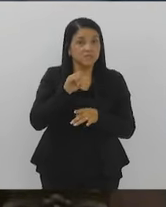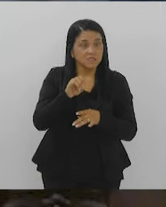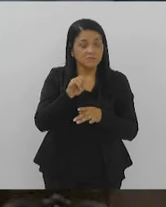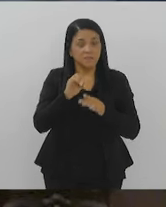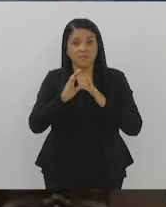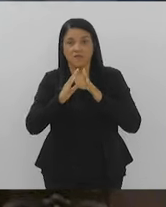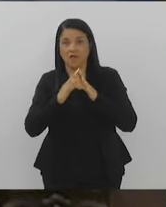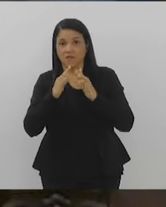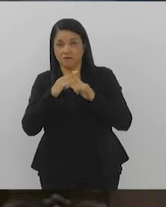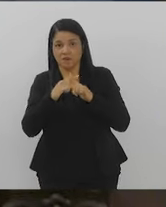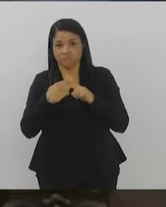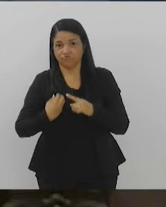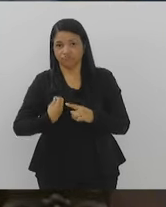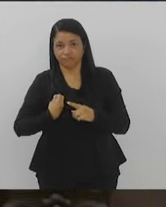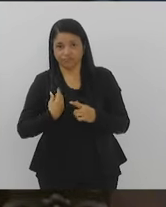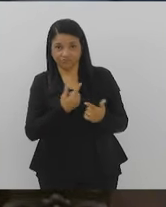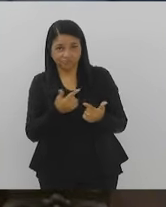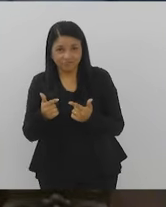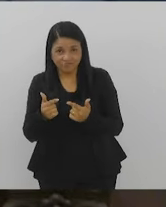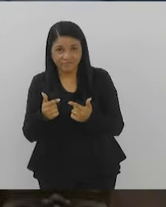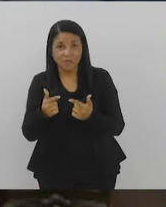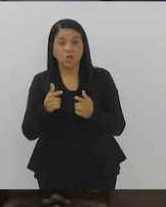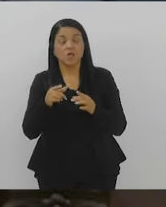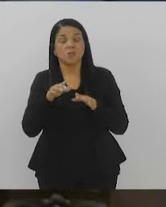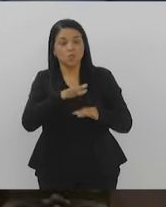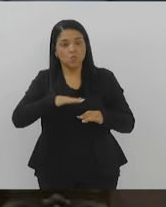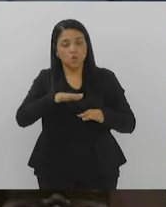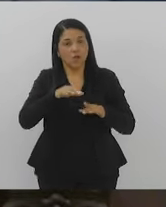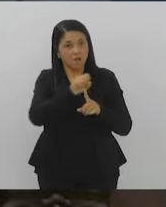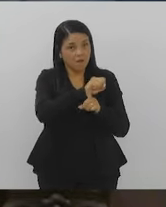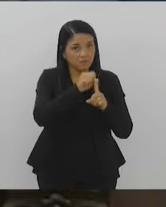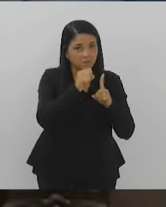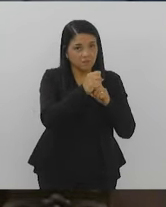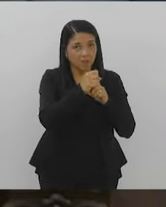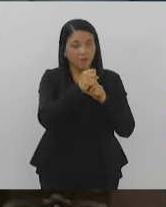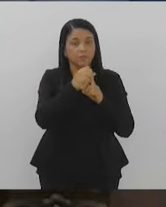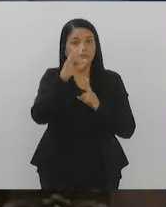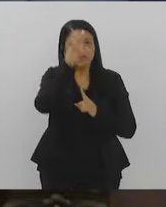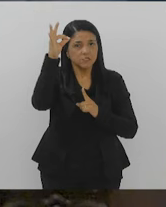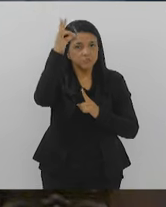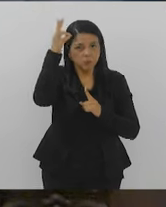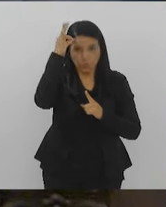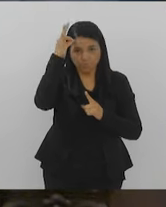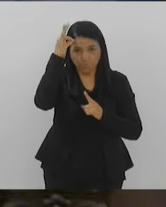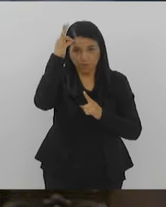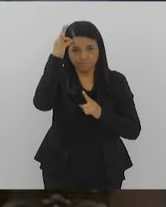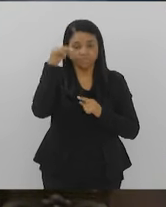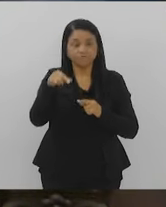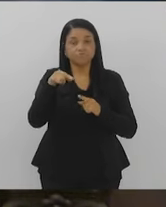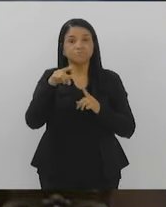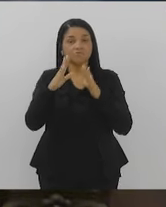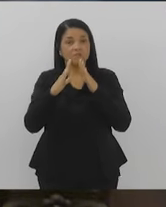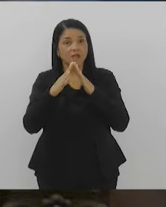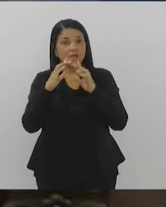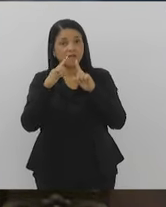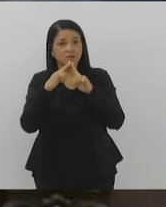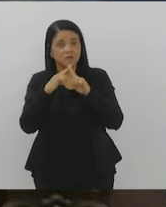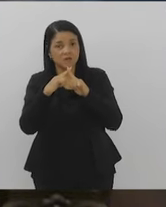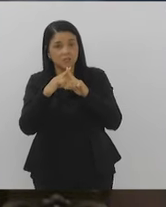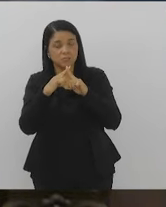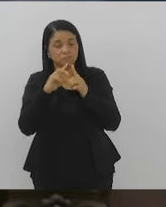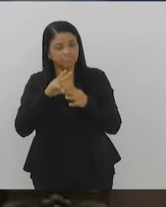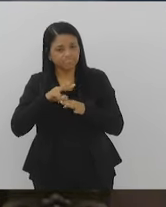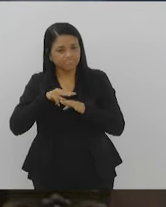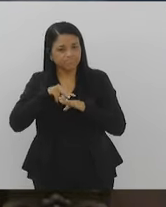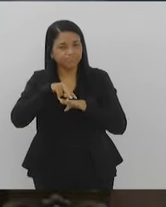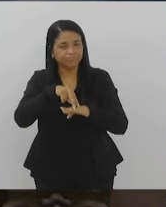social, principalmente no âmbito espiritual. Eu costumo dizer que a igreja é o cinturão do Brasil, é o cinturão